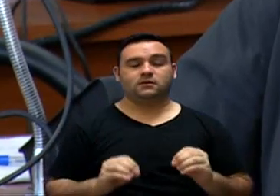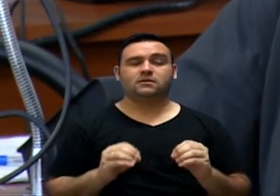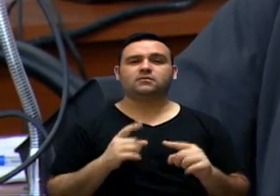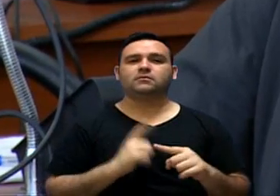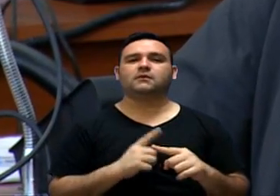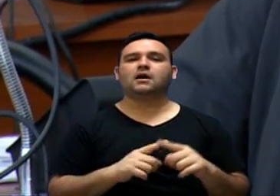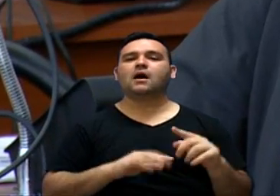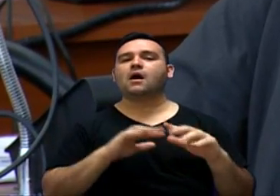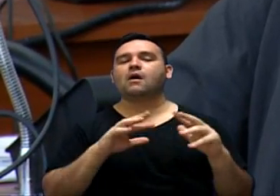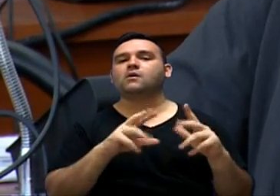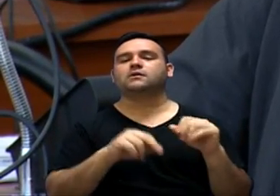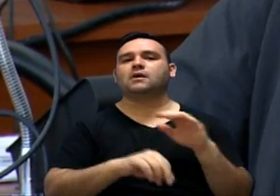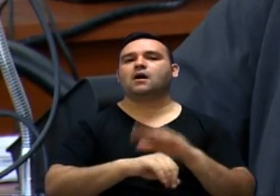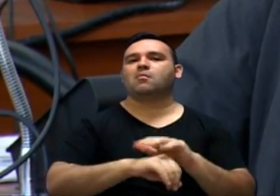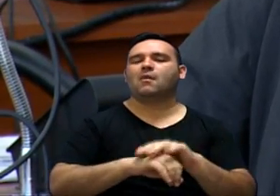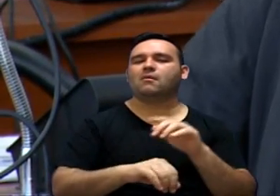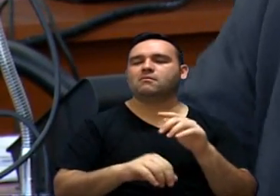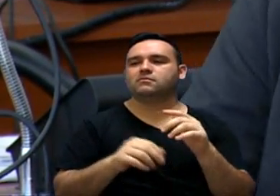tudo feito